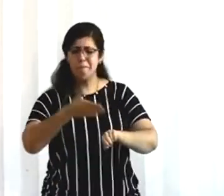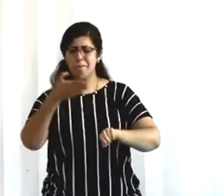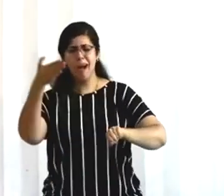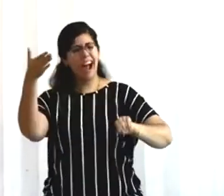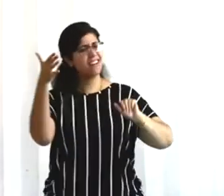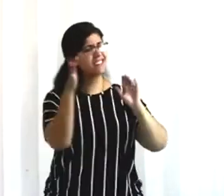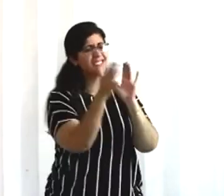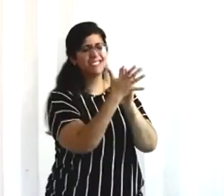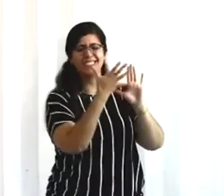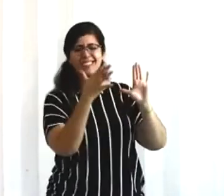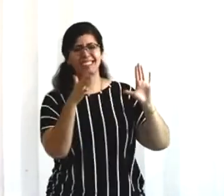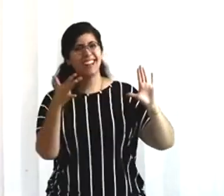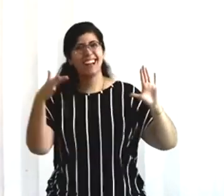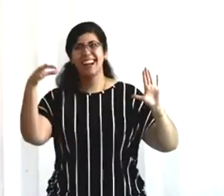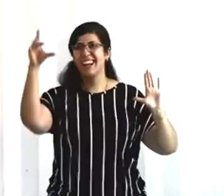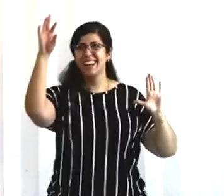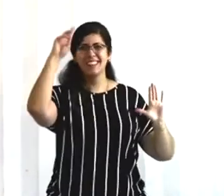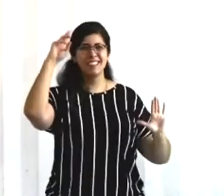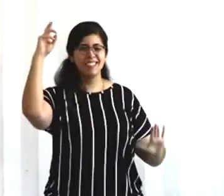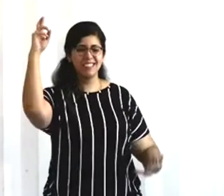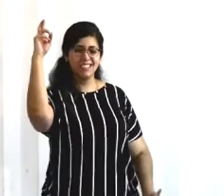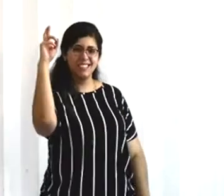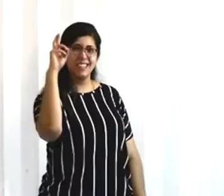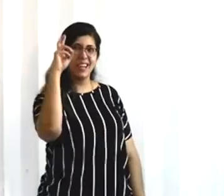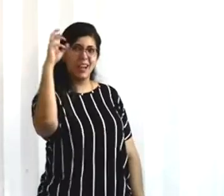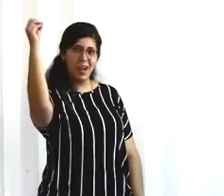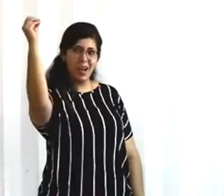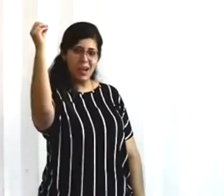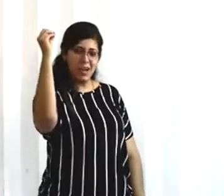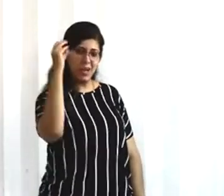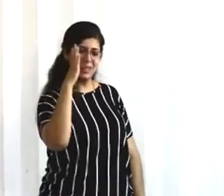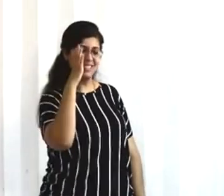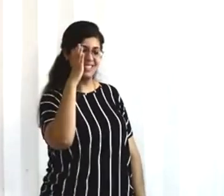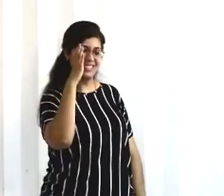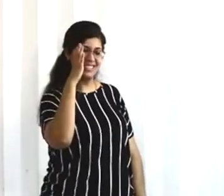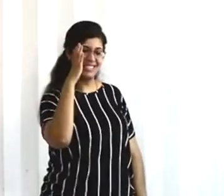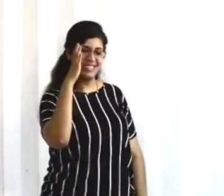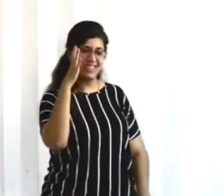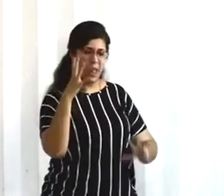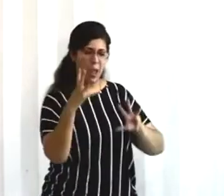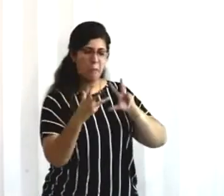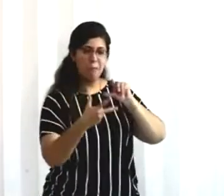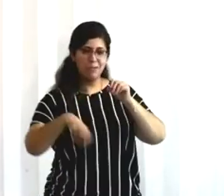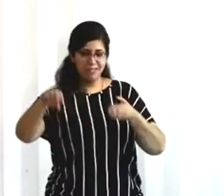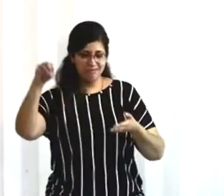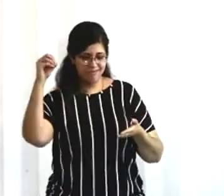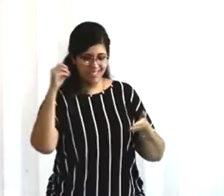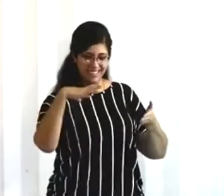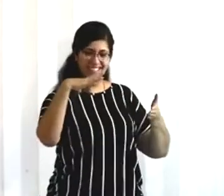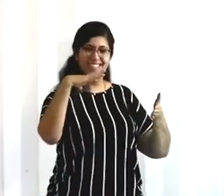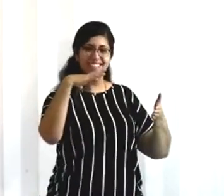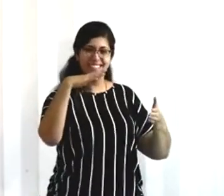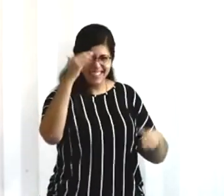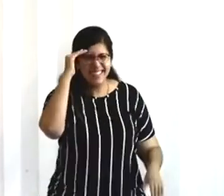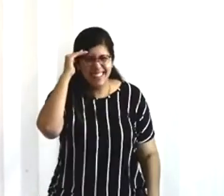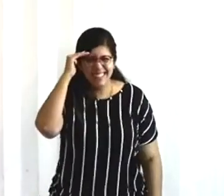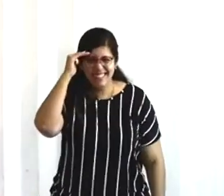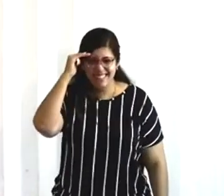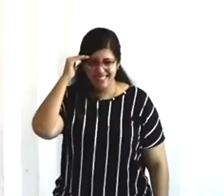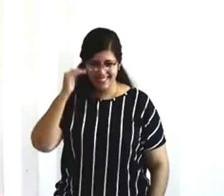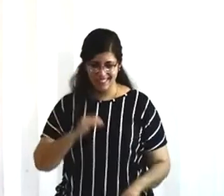resplandecente o Senhor, e a sua glória se vê sobre ti. a glória do Senhor